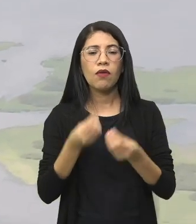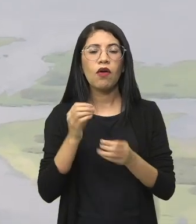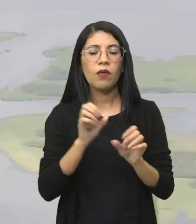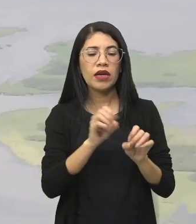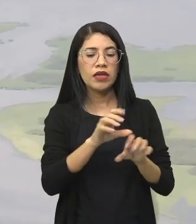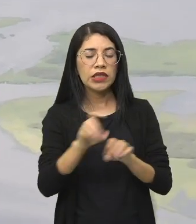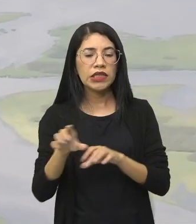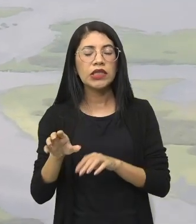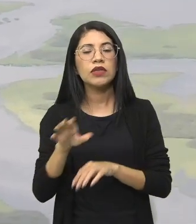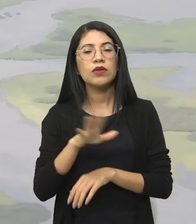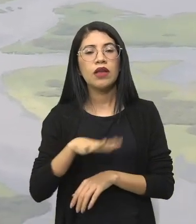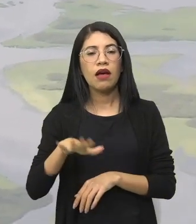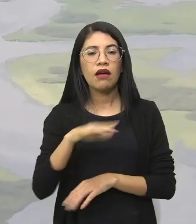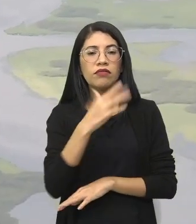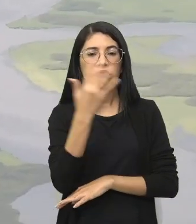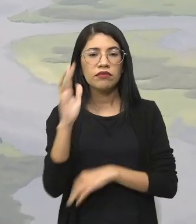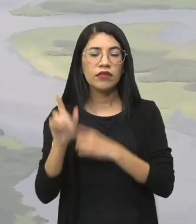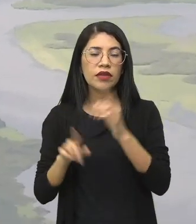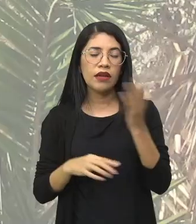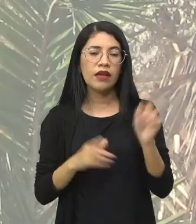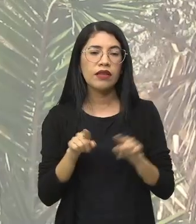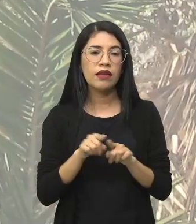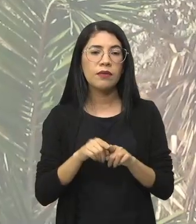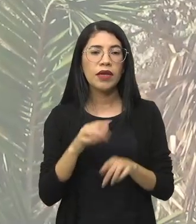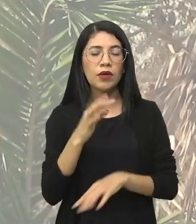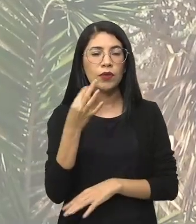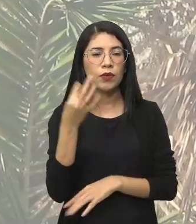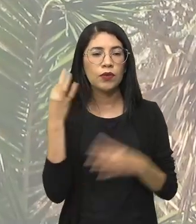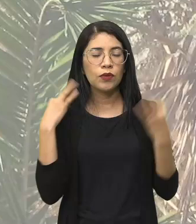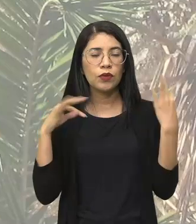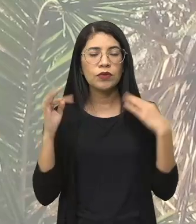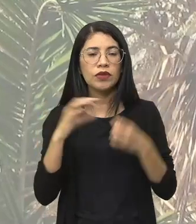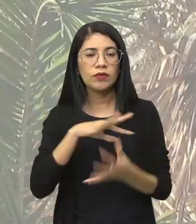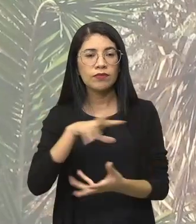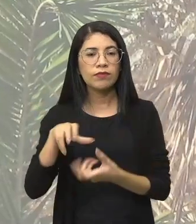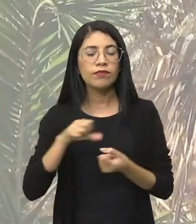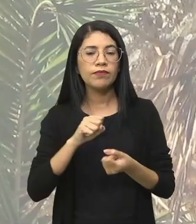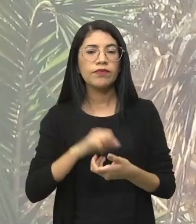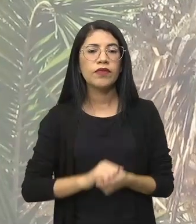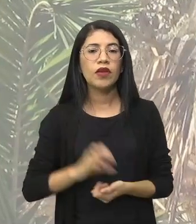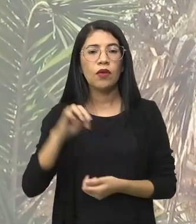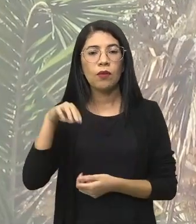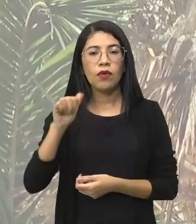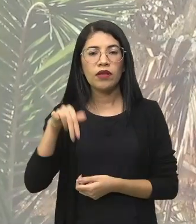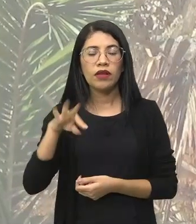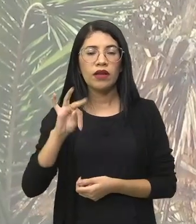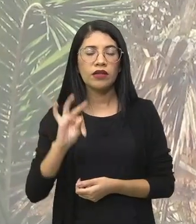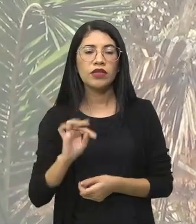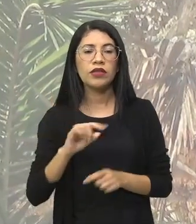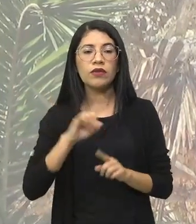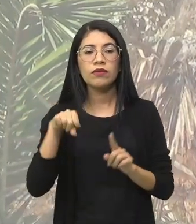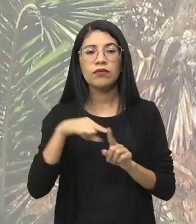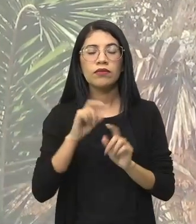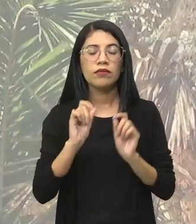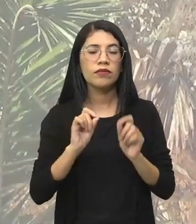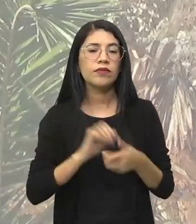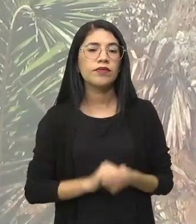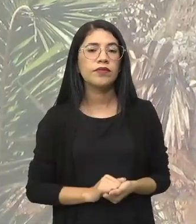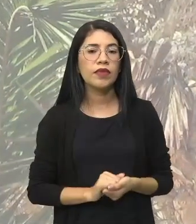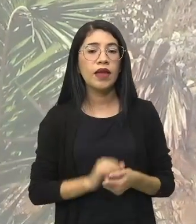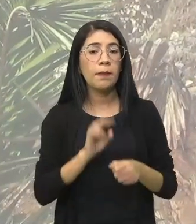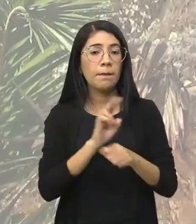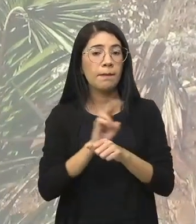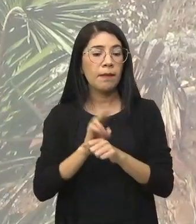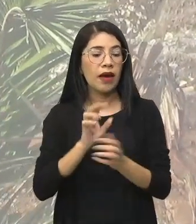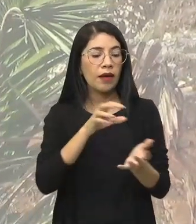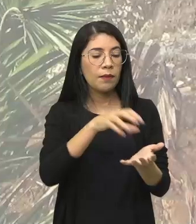ambiental e turismo sustentável. Monumento Natural, MONAT, tem como objetivo básico preservar